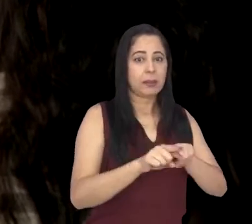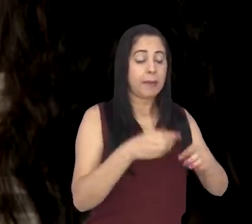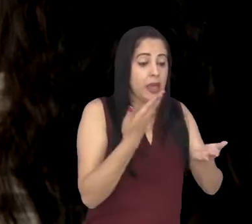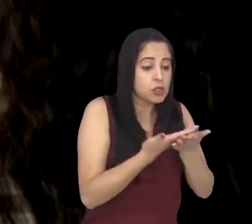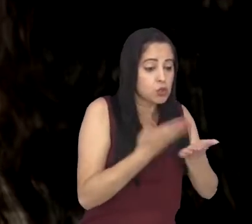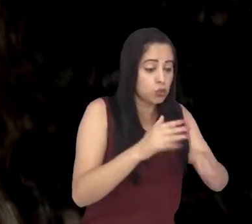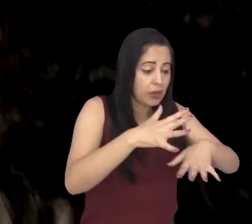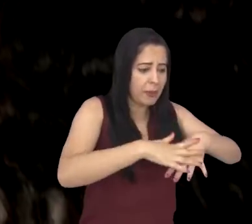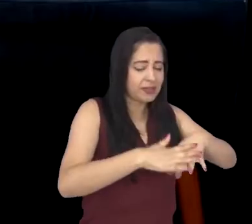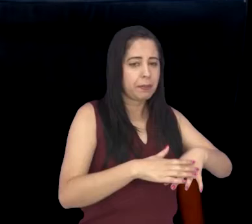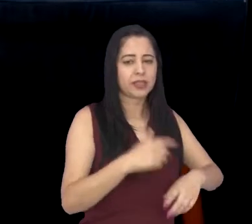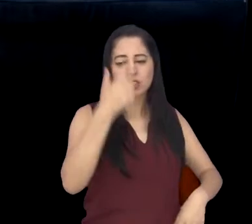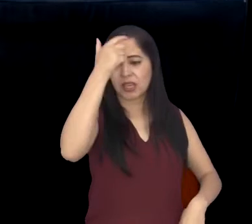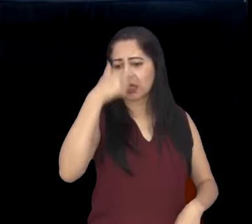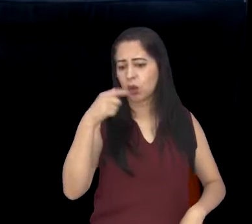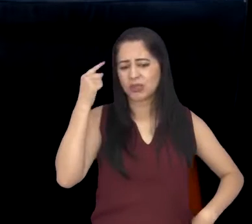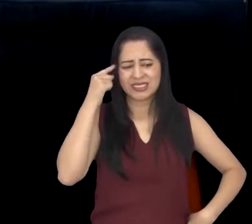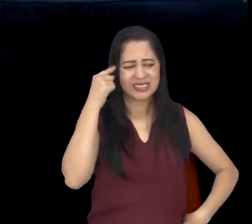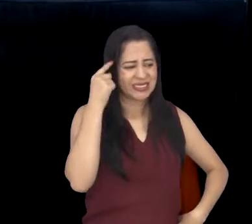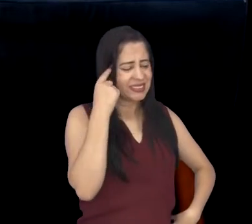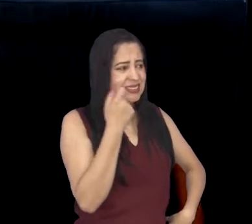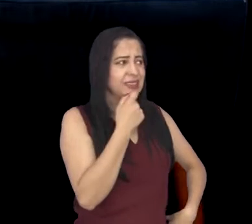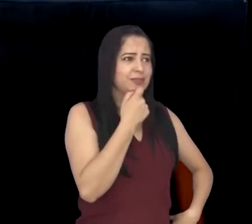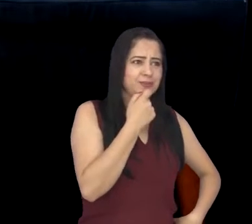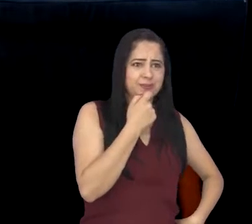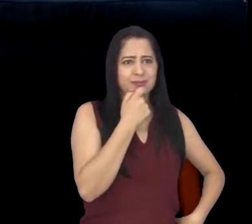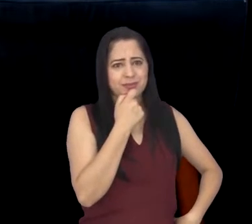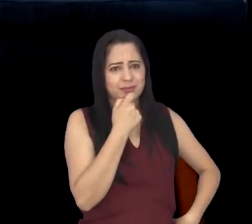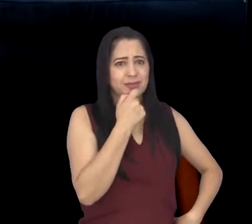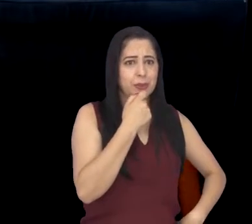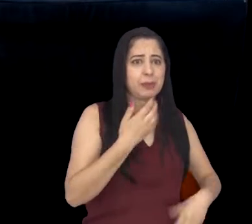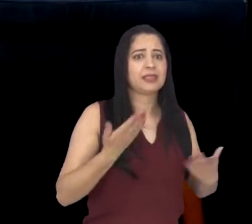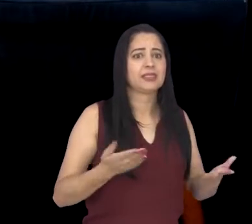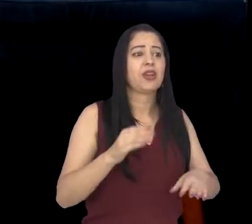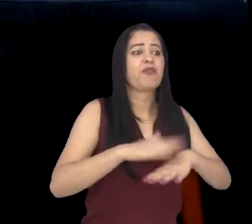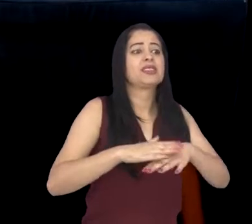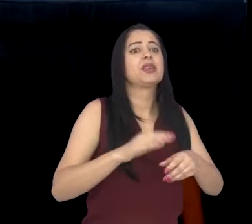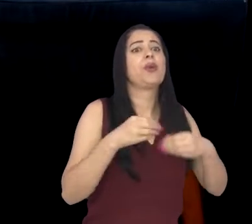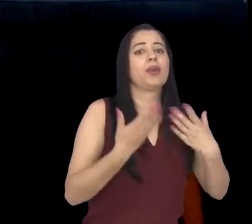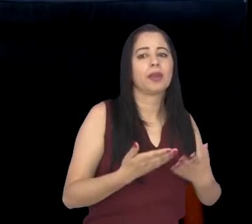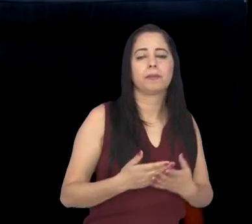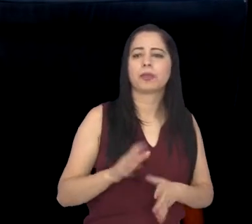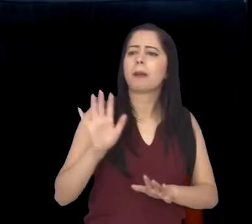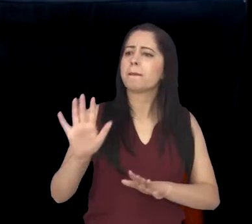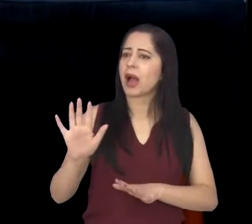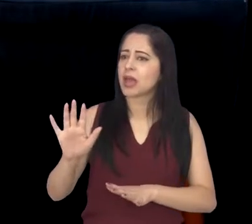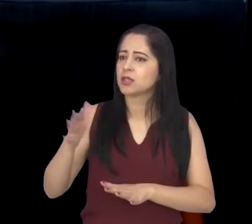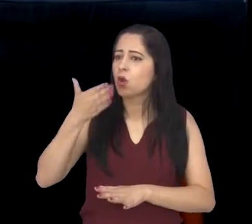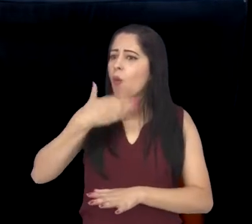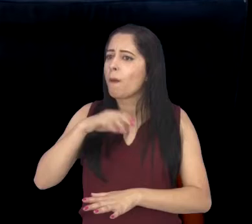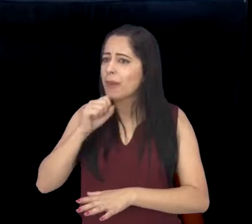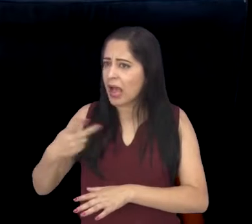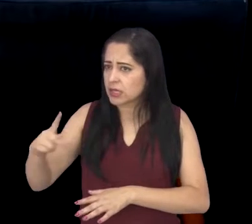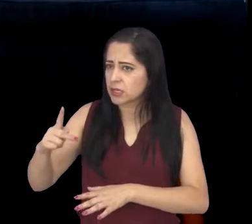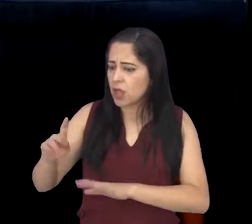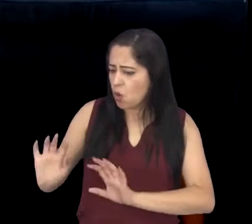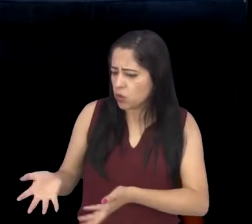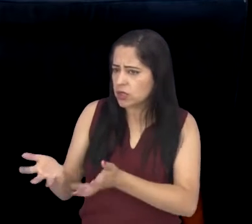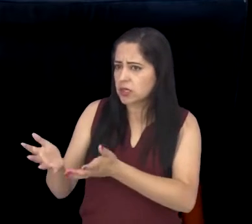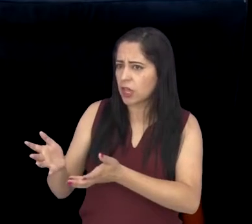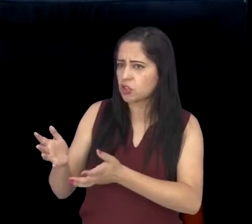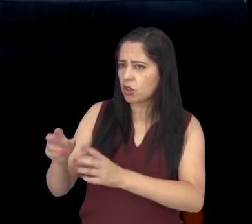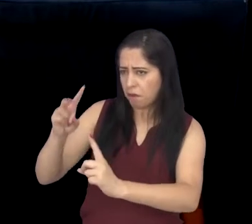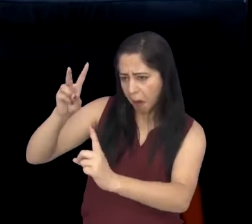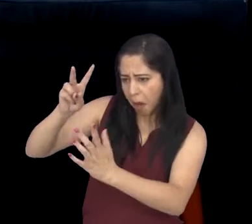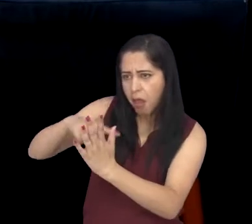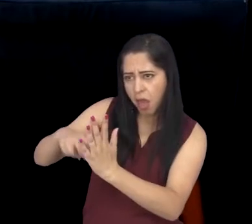Deus do céu, eu não conseguia fazer. Aí eu fui evoluindo. Mas o seu pai, ele se incentivava muito a leitura, ele ia dar né, aula, só que ele só dava da